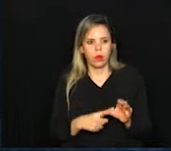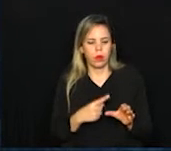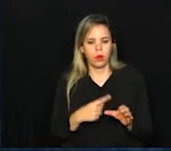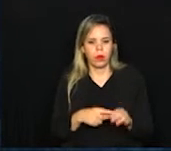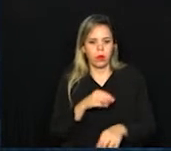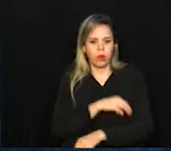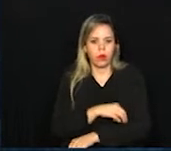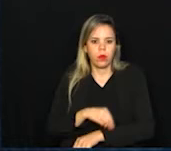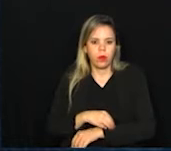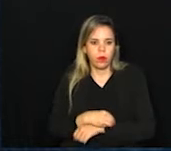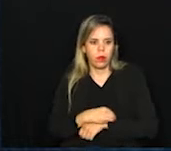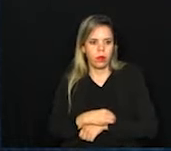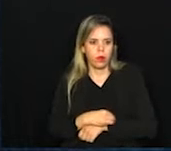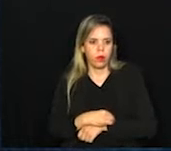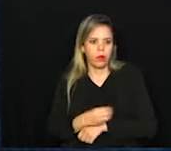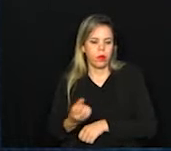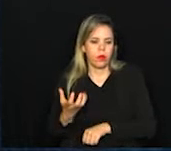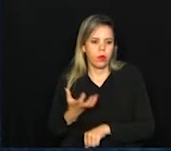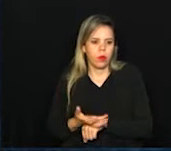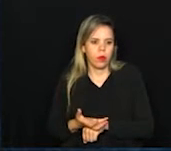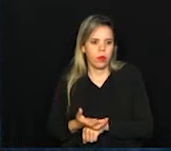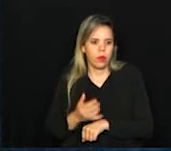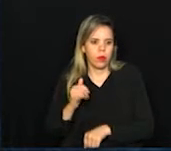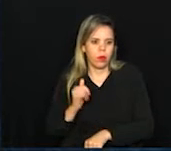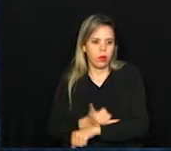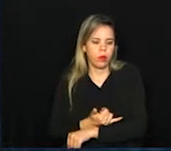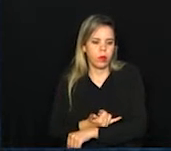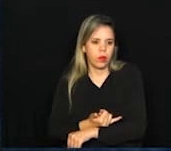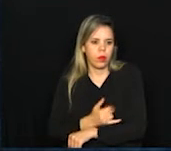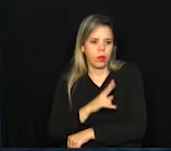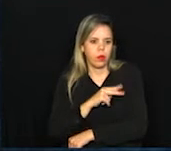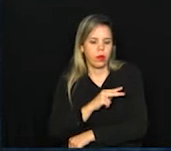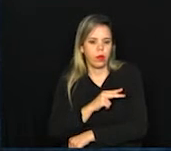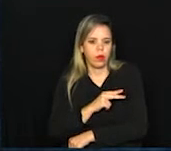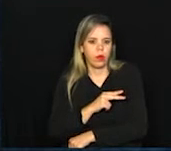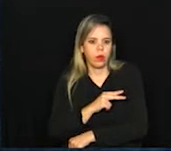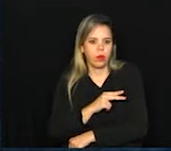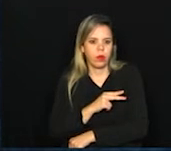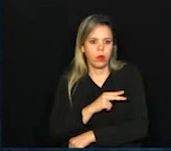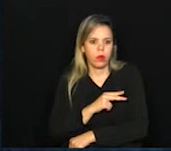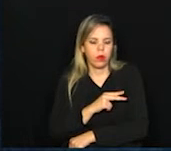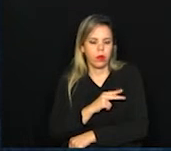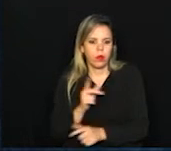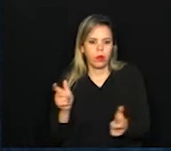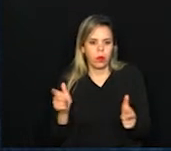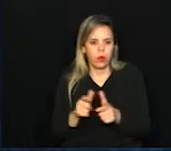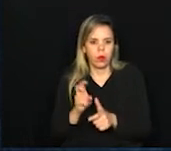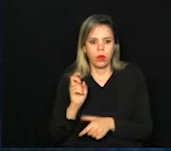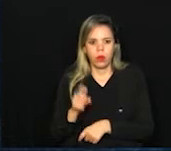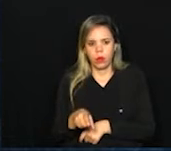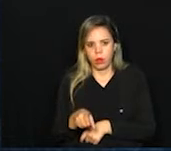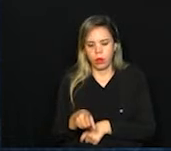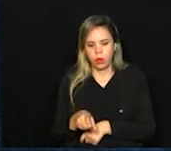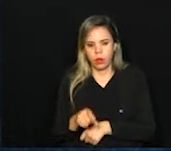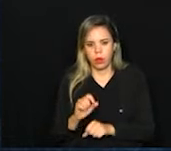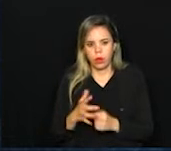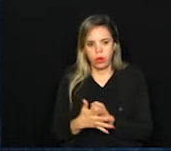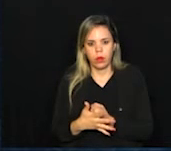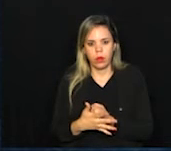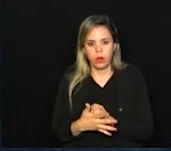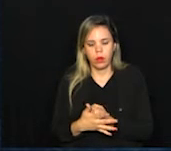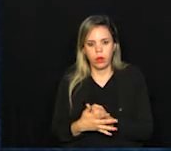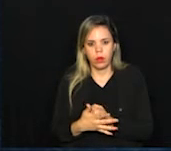Cosmópolis, Montemor, Nova Odessa, Jaguariúna e Arthur Nogueira. Com menos de 5 mil casos da